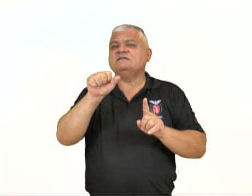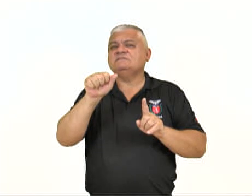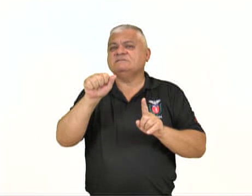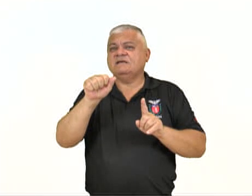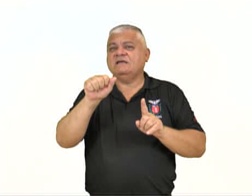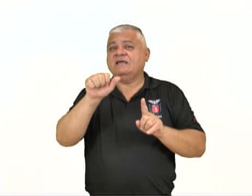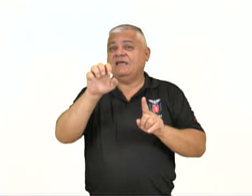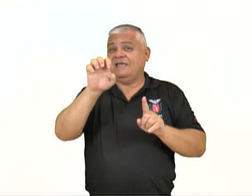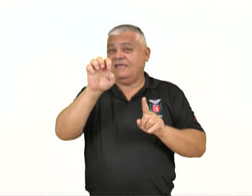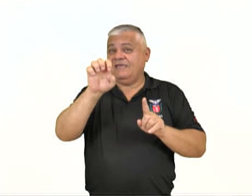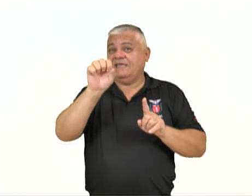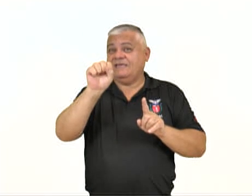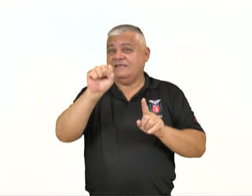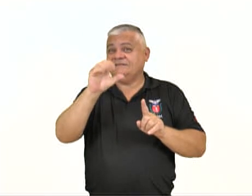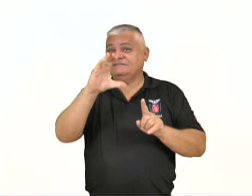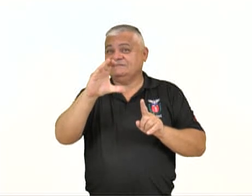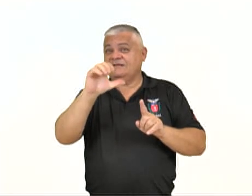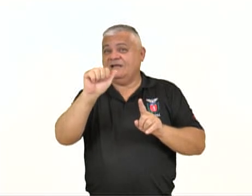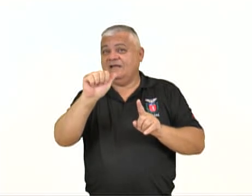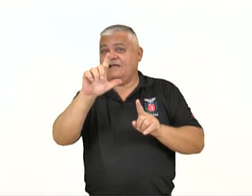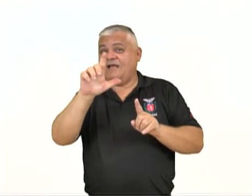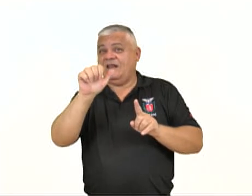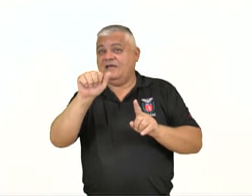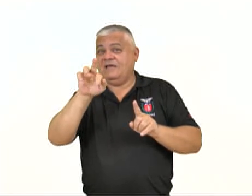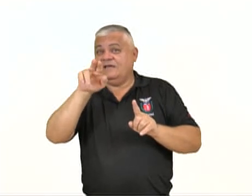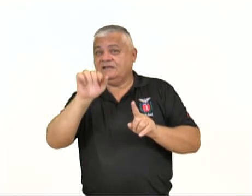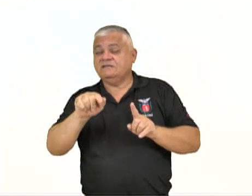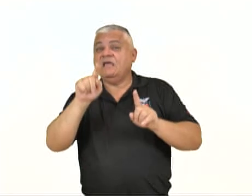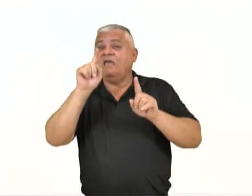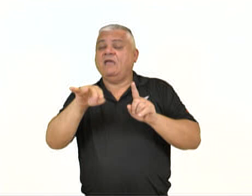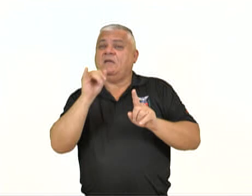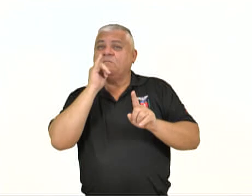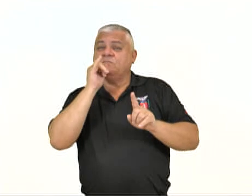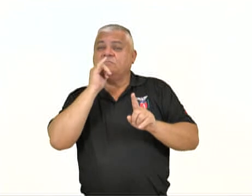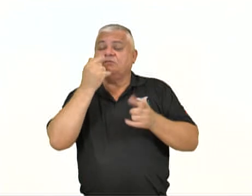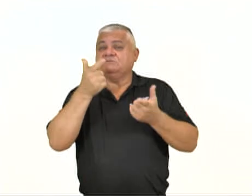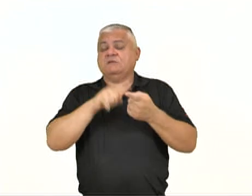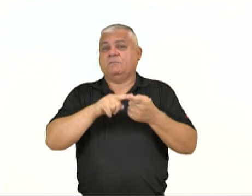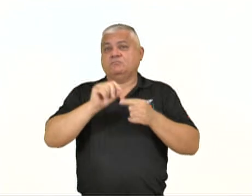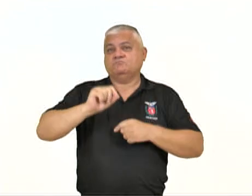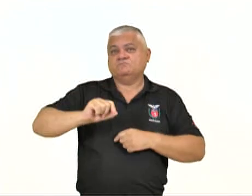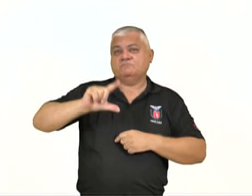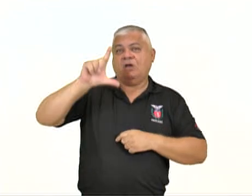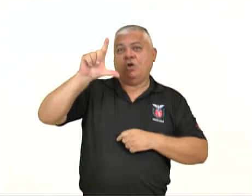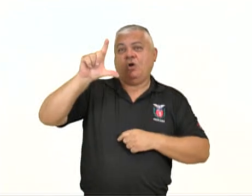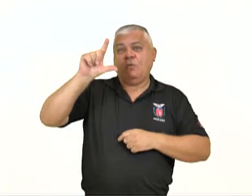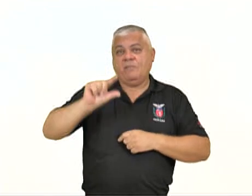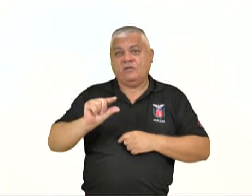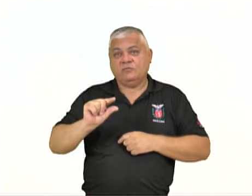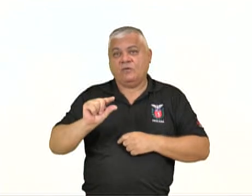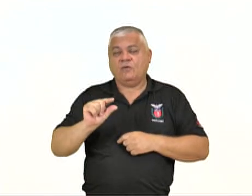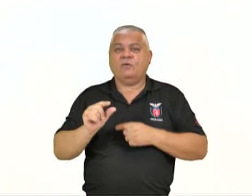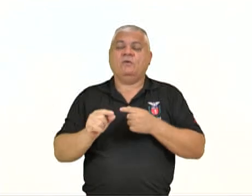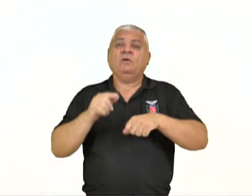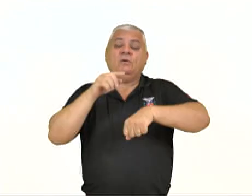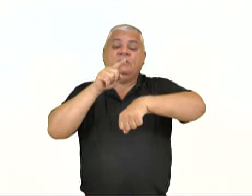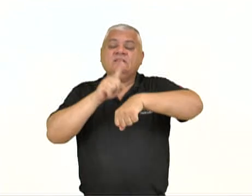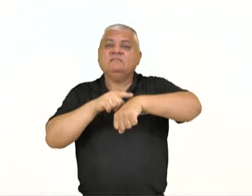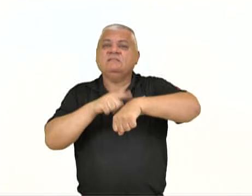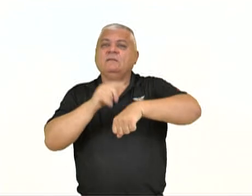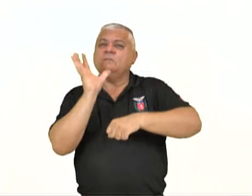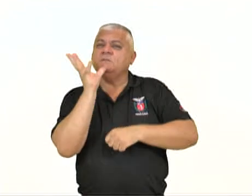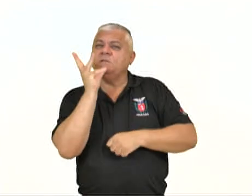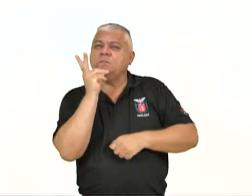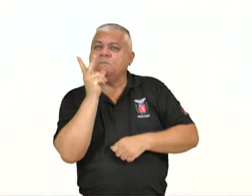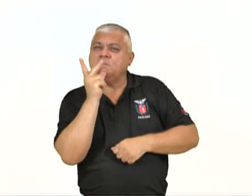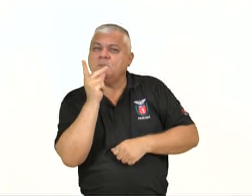certo? São caracterizadas pela intensidade. O quão maior ou menor a extensão de um lago, o tempo de duração de uma